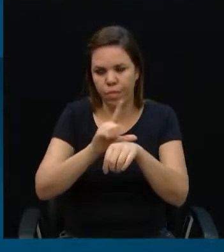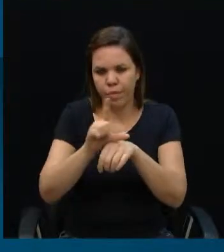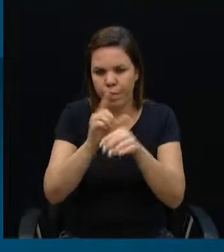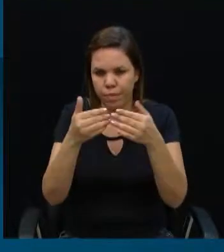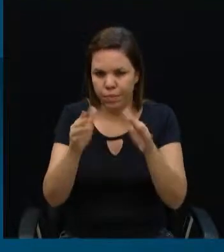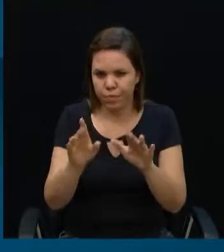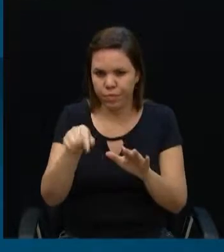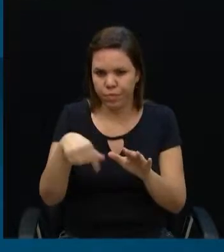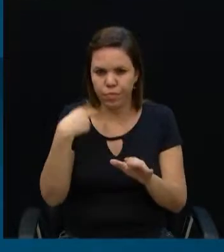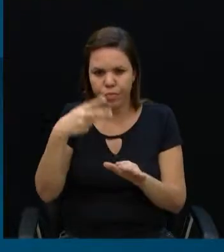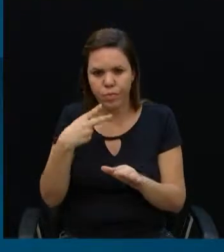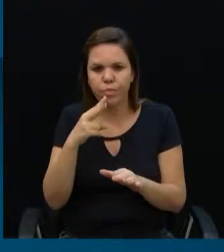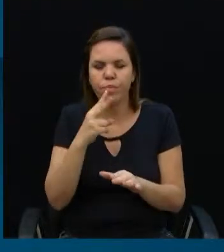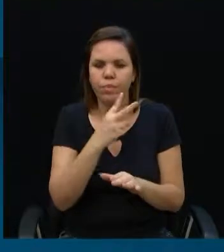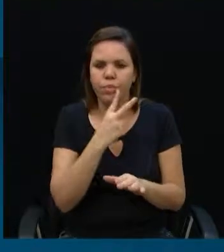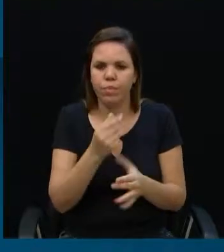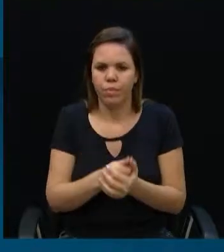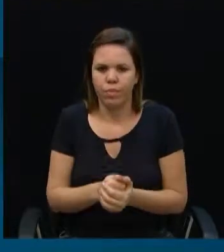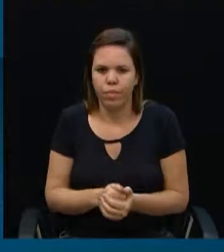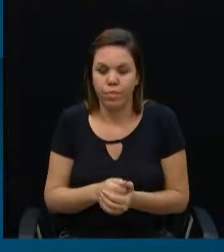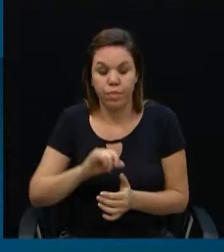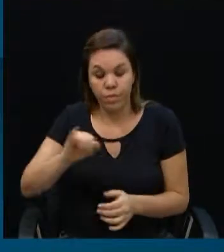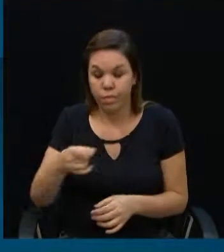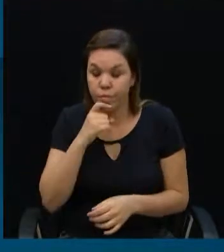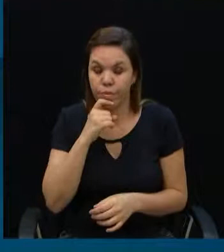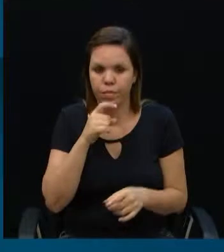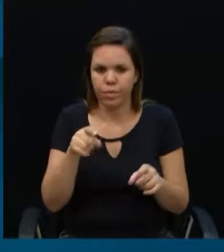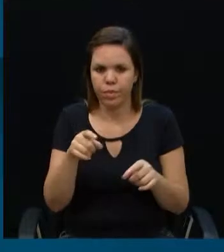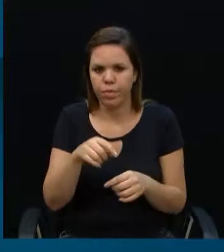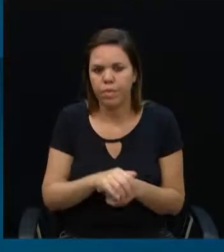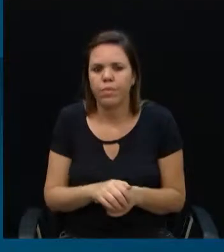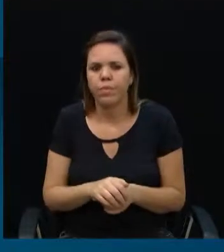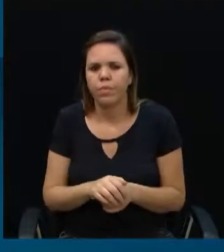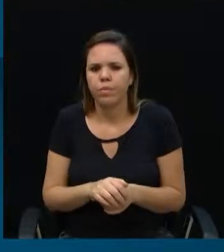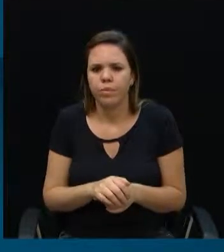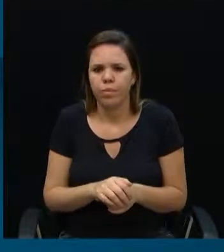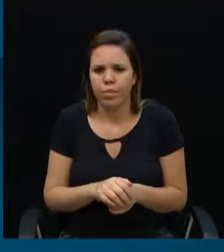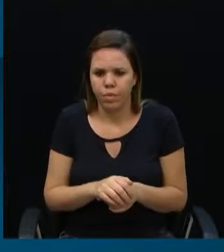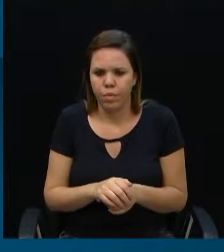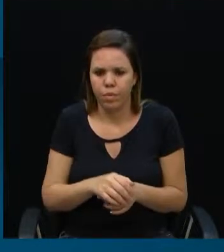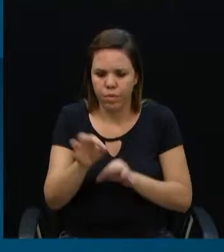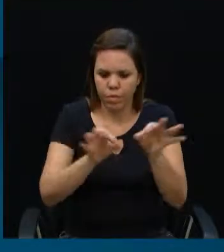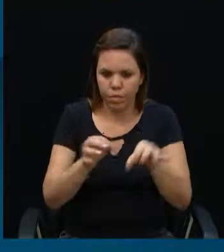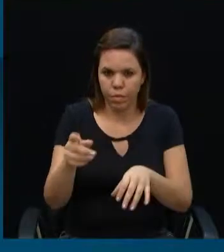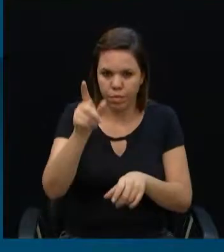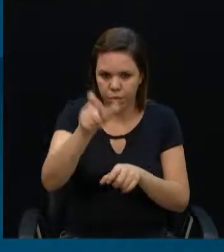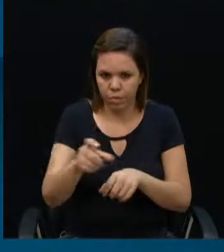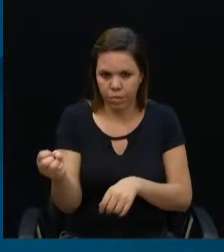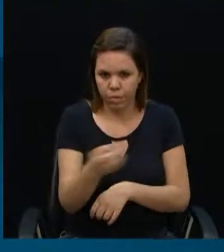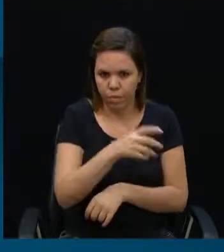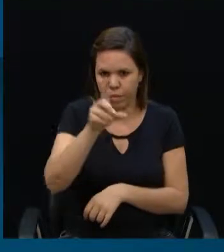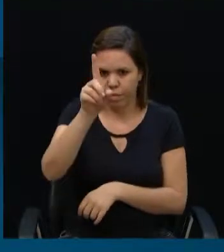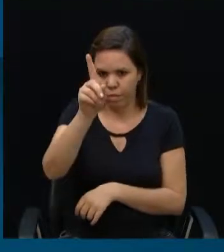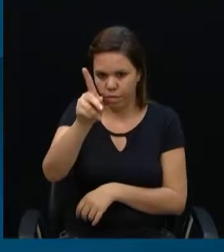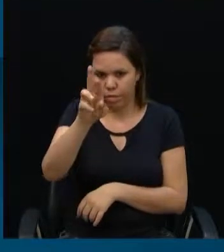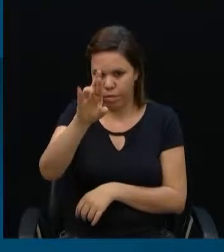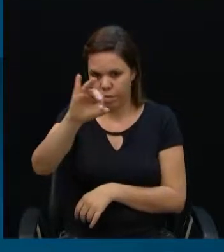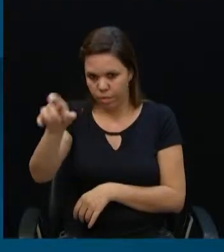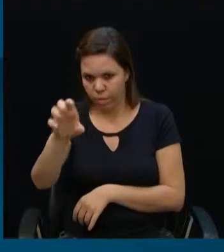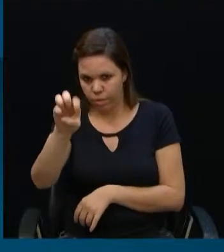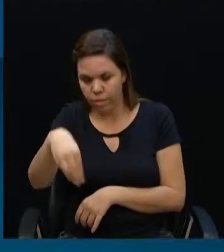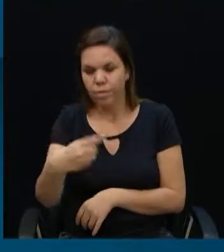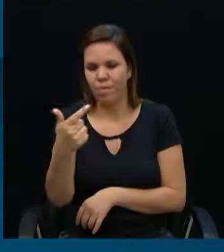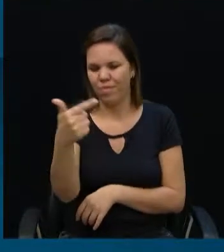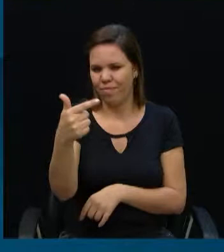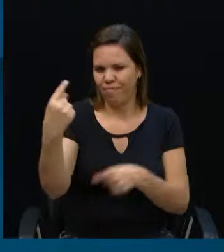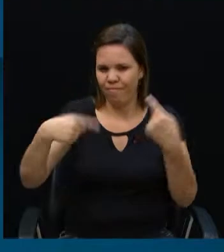de autoria do vereador Jorge Schneider, que concede o diploma de honra ao mérito ao projeto Gente Nova Progem. Em segunda